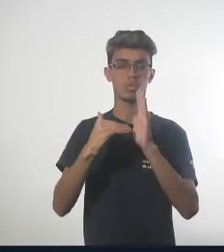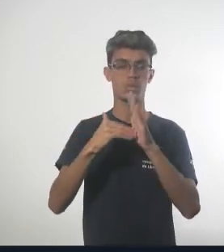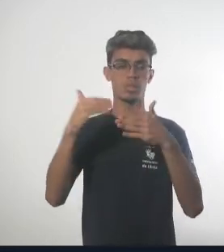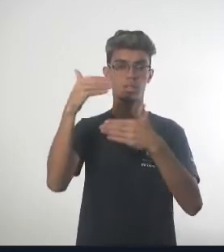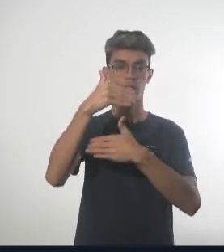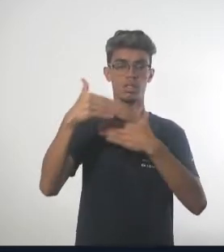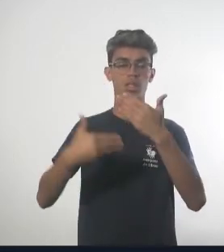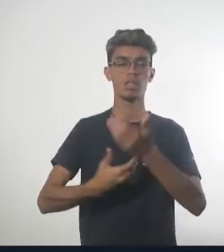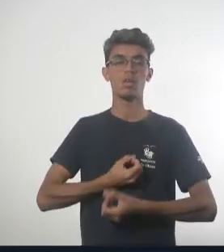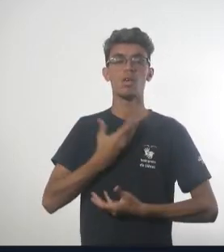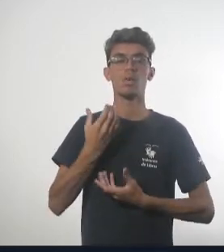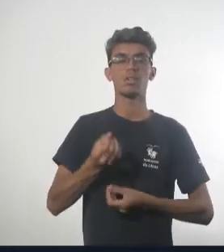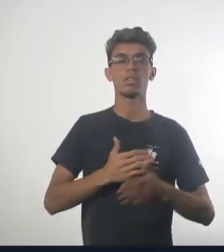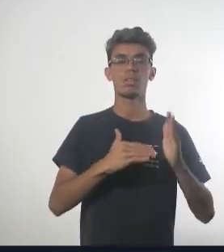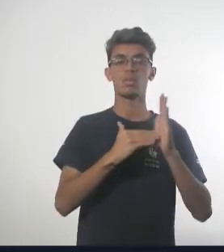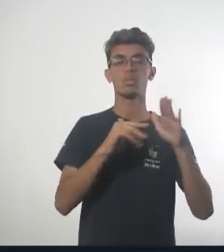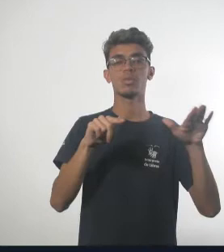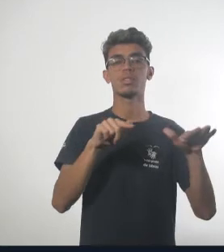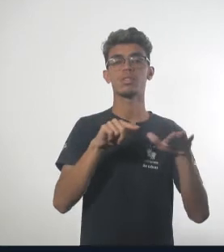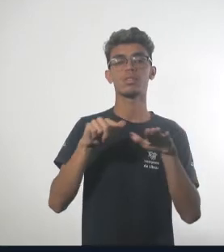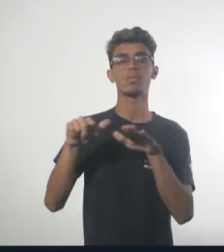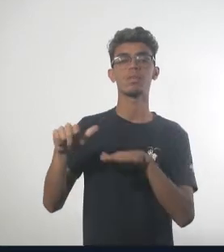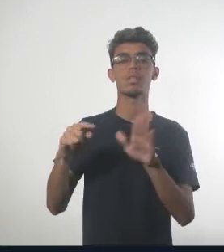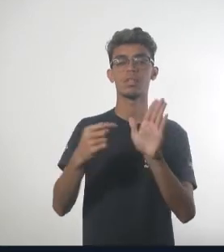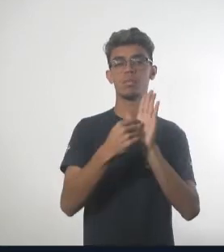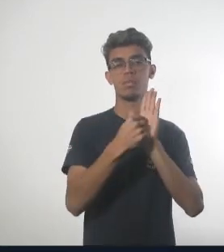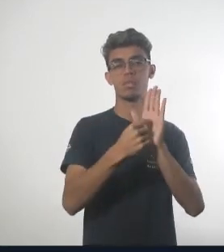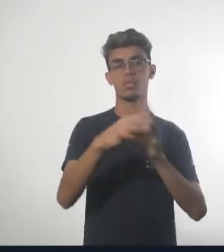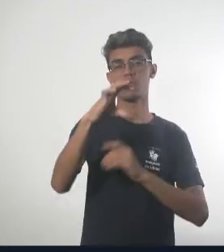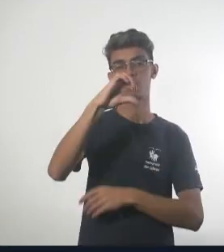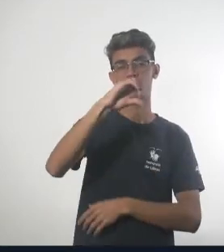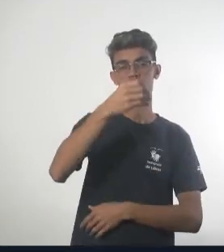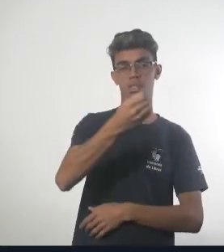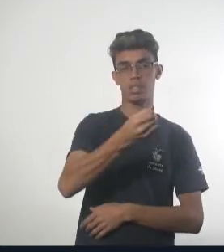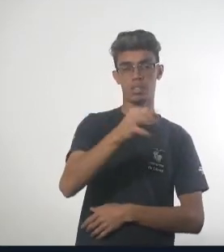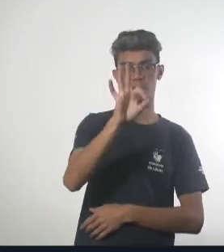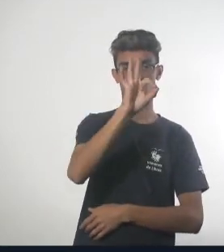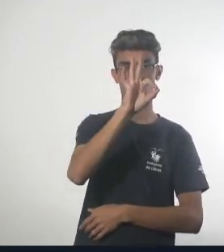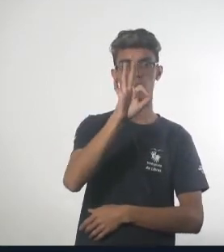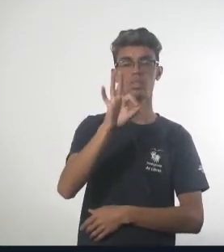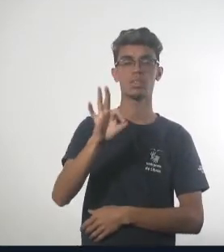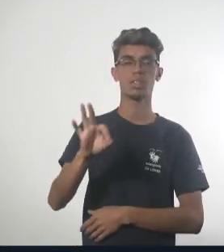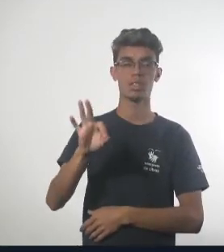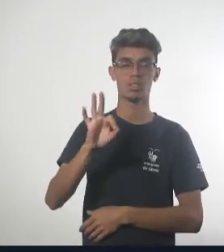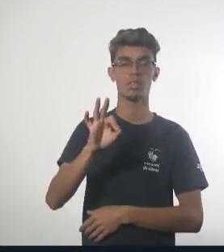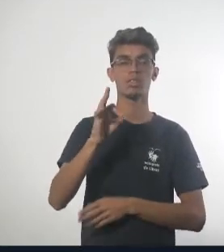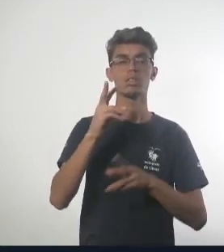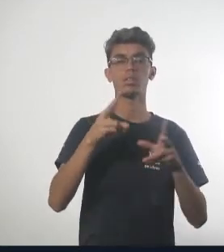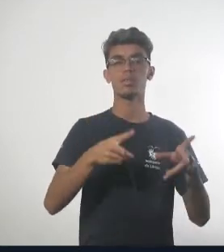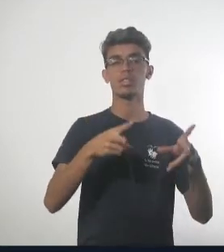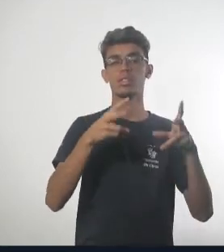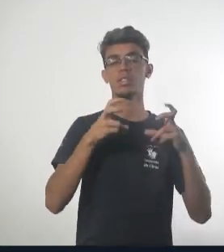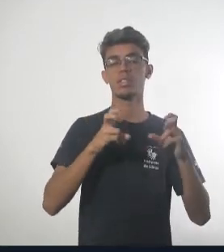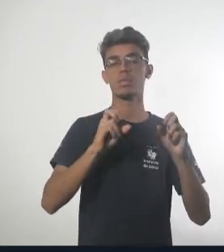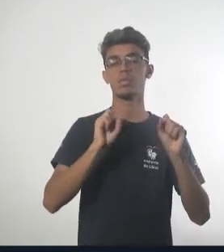semana, que nós temos as informações do sequenciamento, mostrando esses 96% de casos identificados da variante Delta,